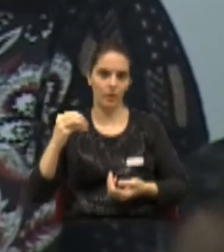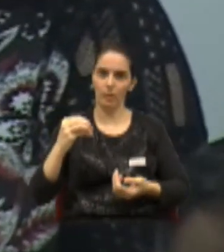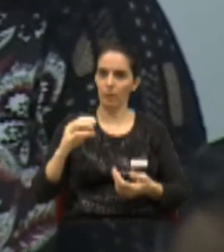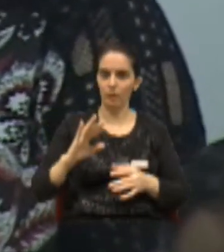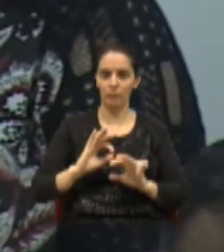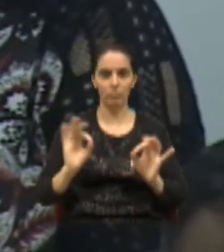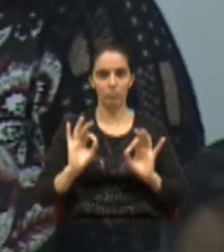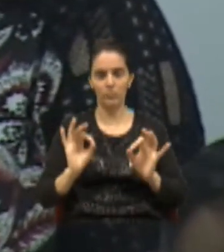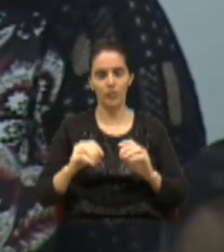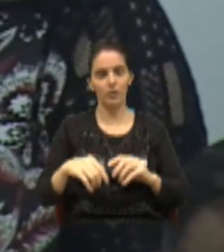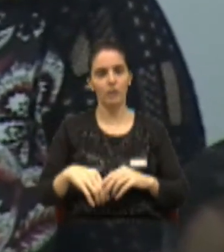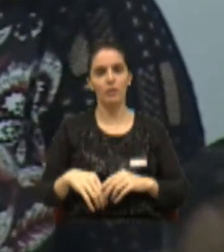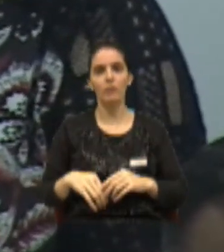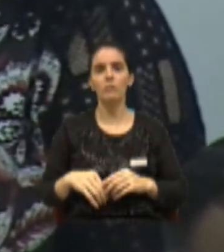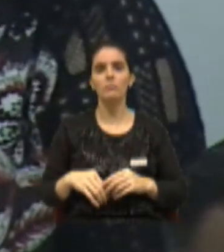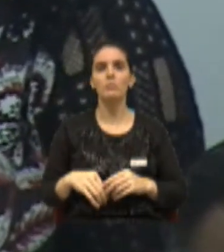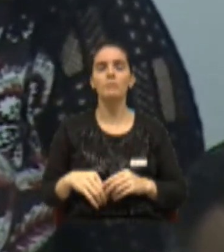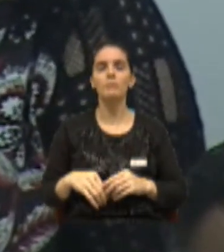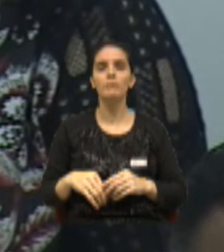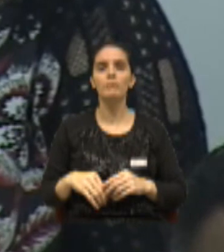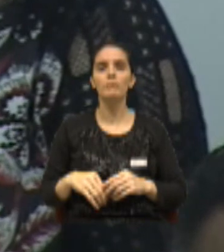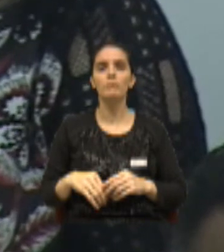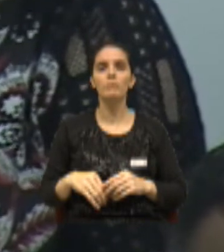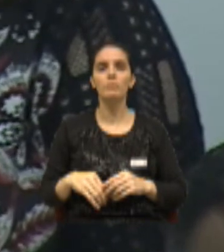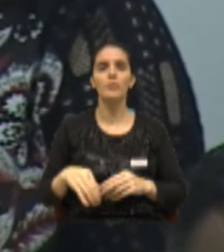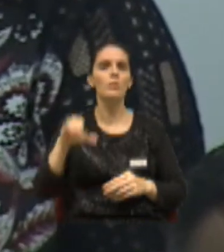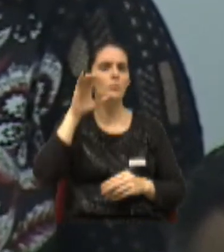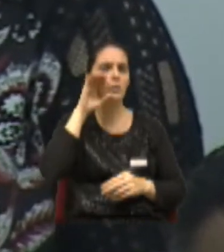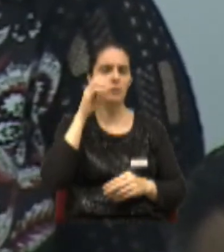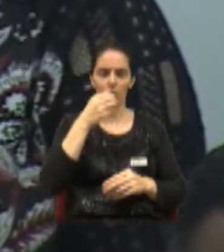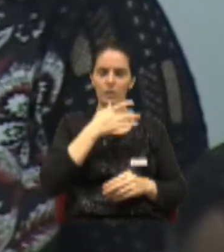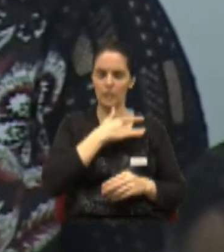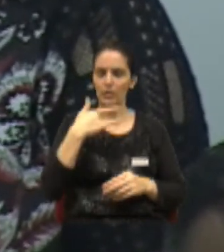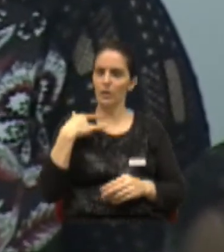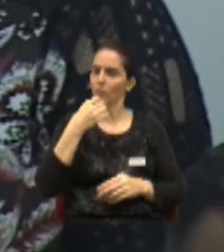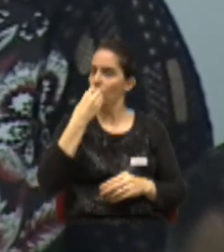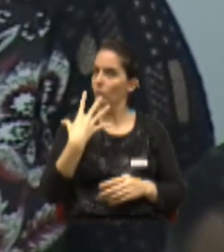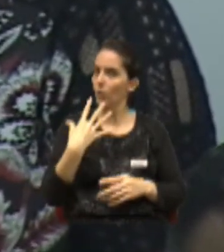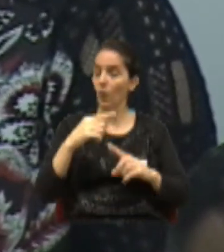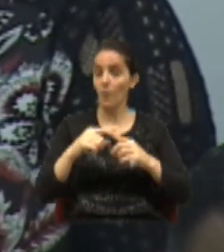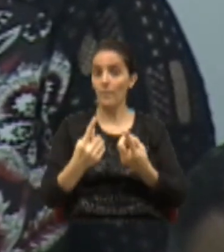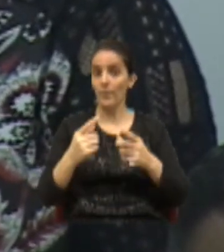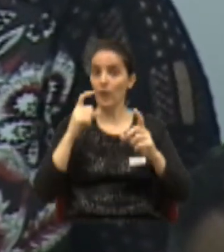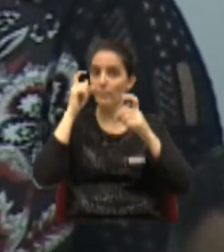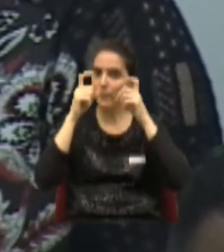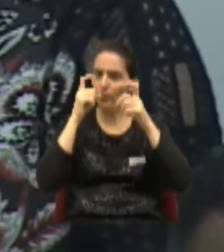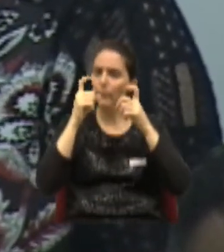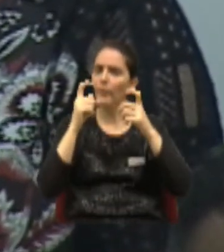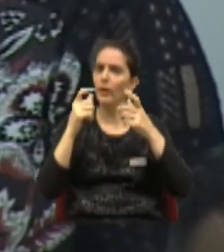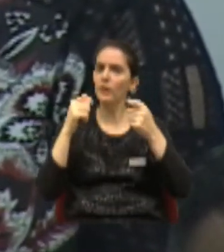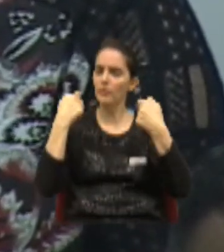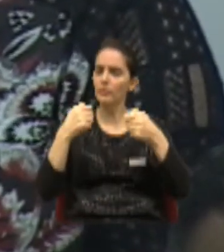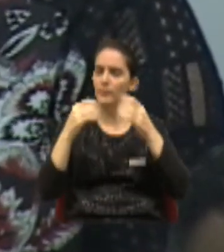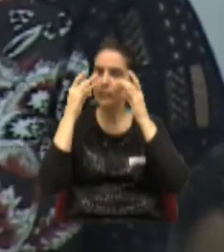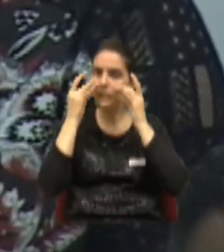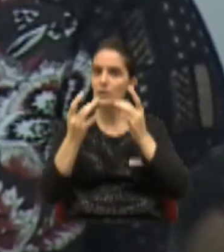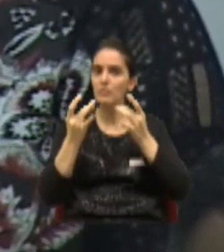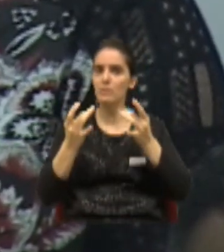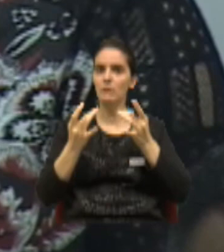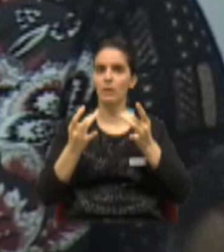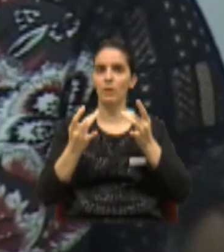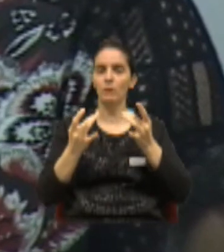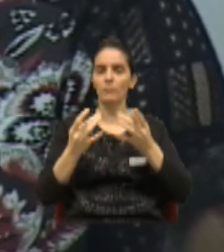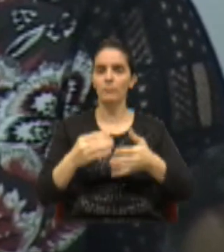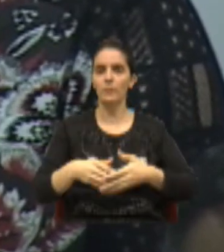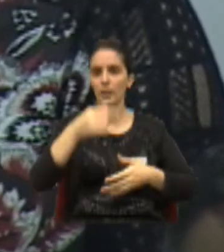que graças a Deus estou, mas essa preocupação eu já tenho, eu acho que o senhor só vem